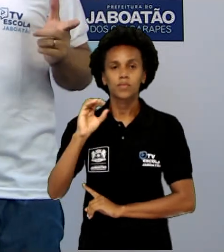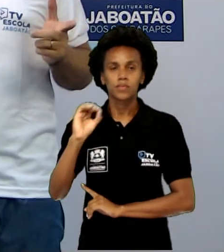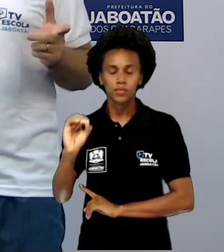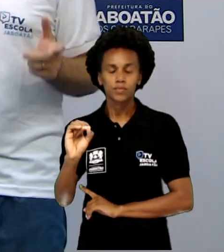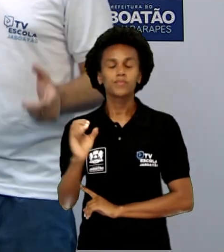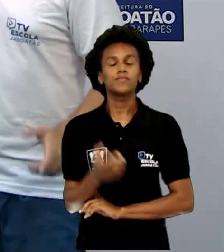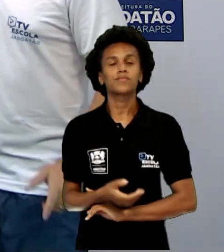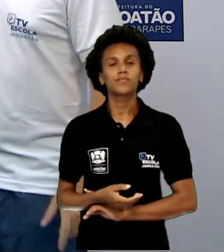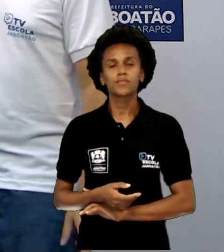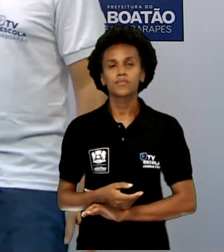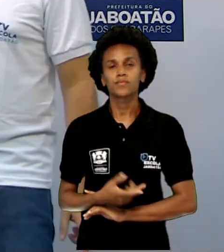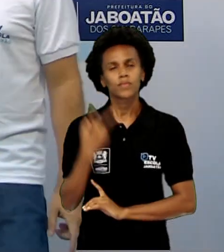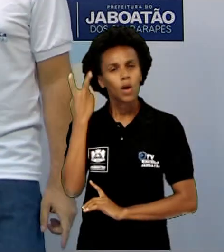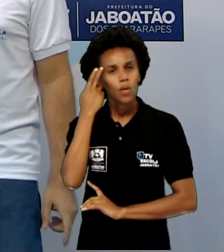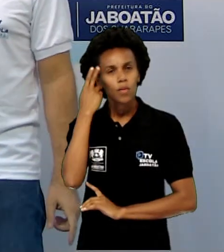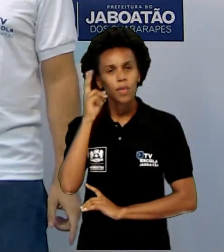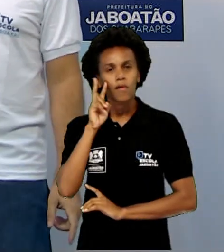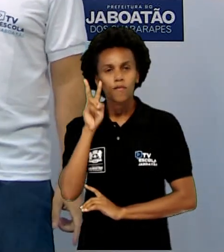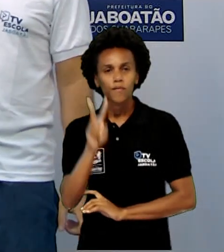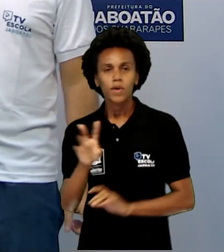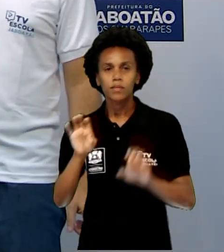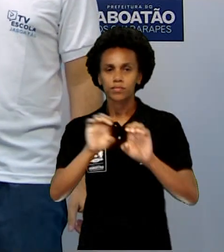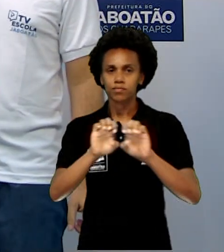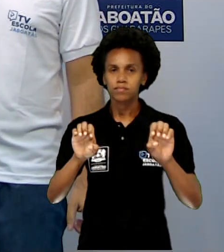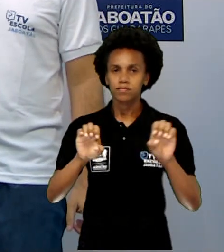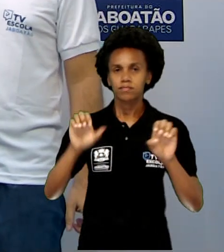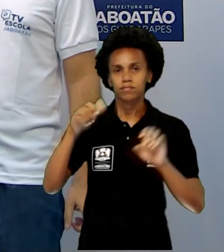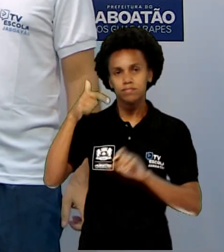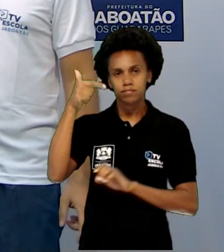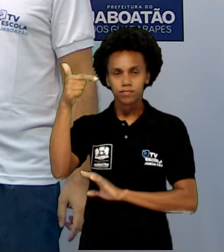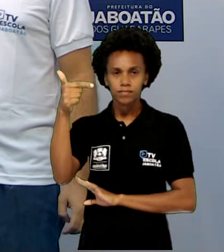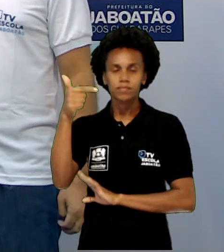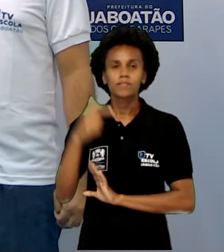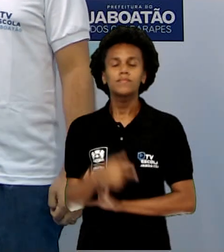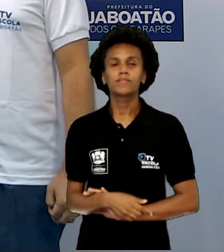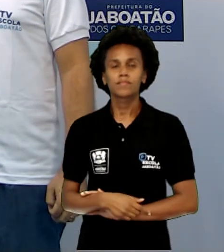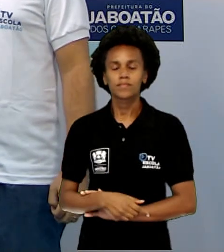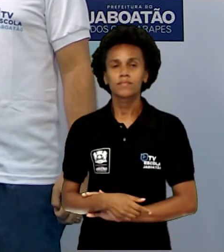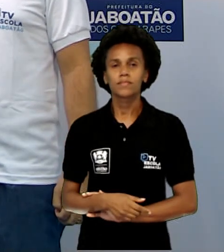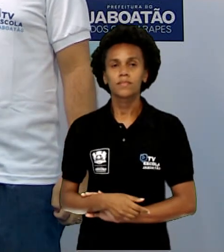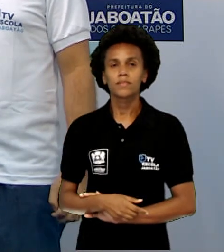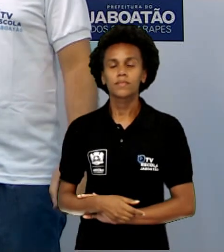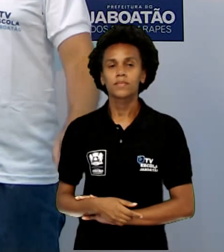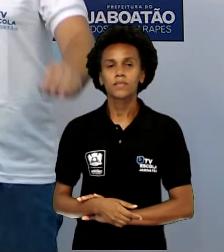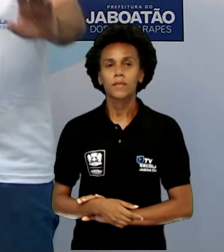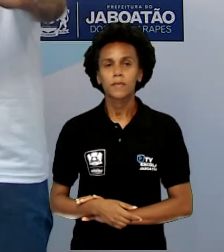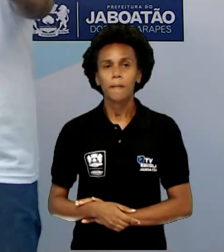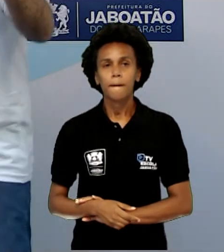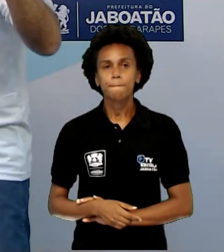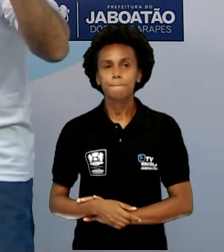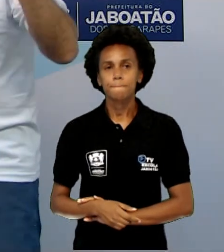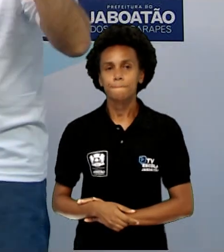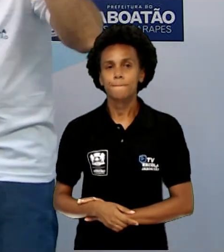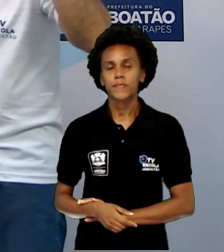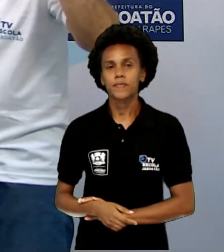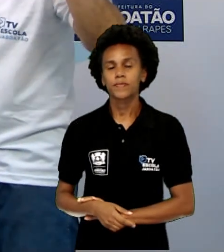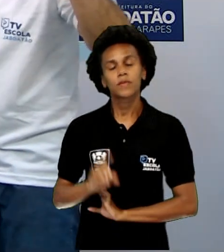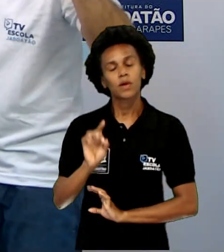do segundo grau. Com a sua forma ax² mais bx mais c igual a zero. Pessoal, só para